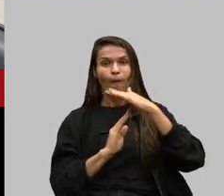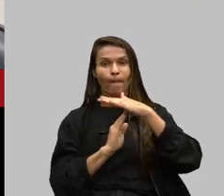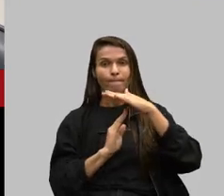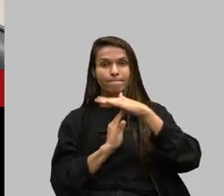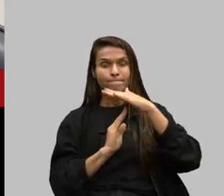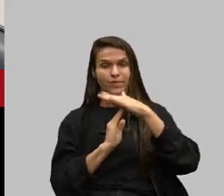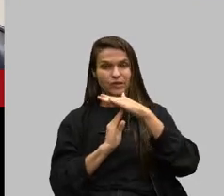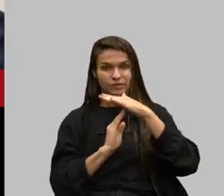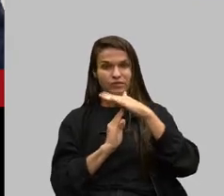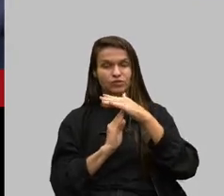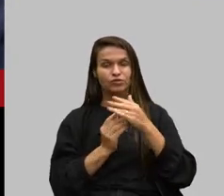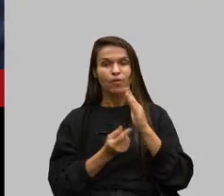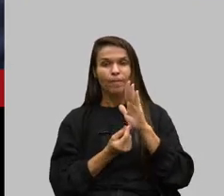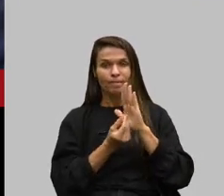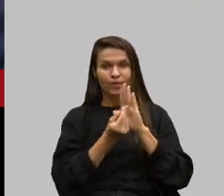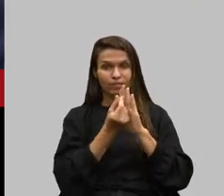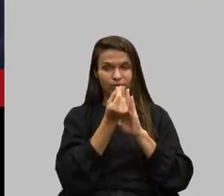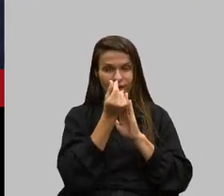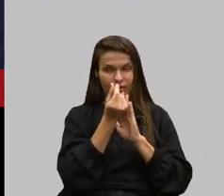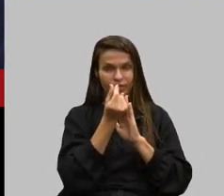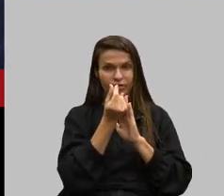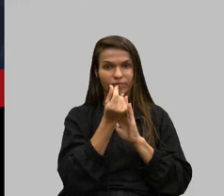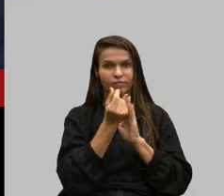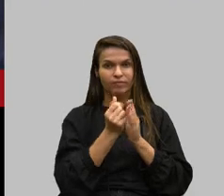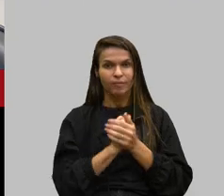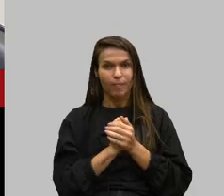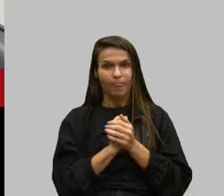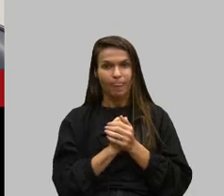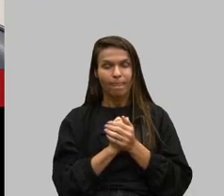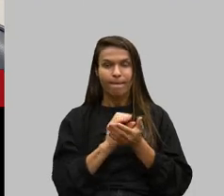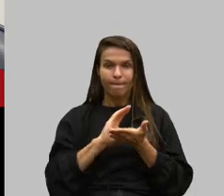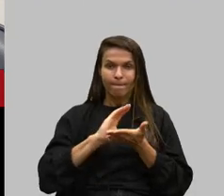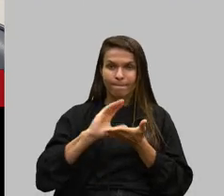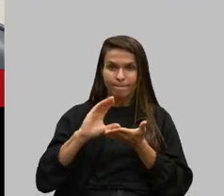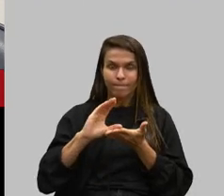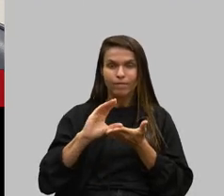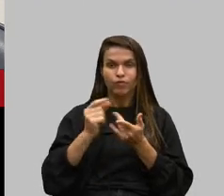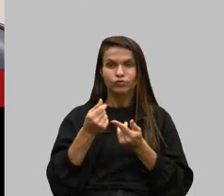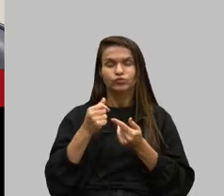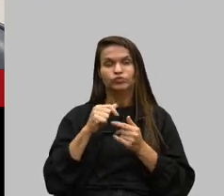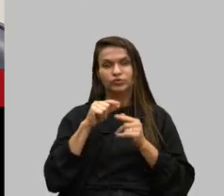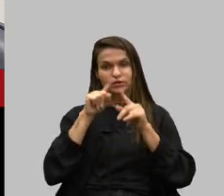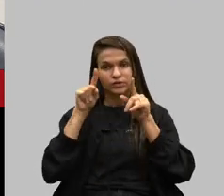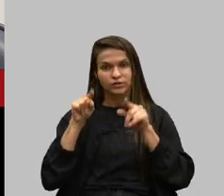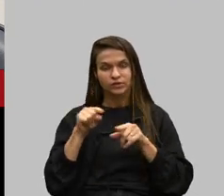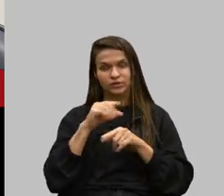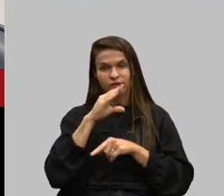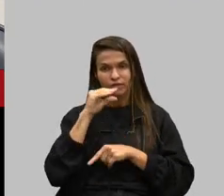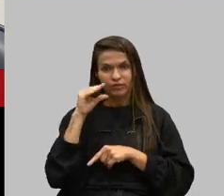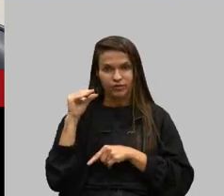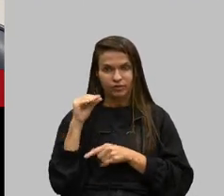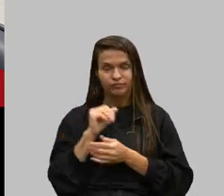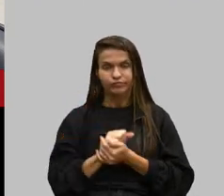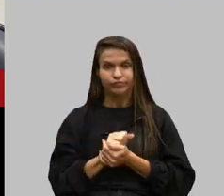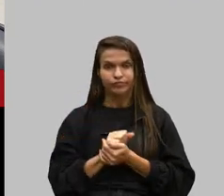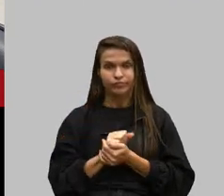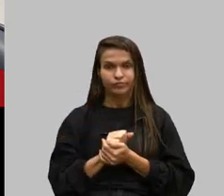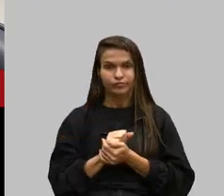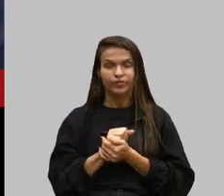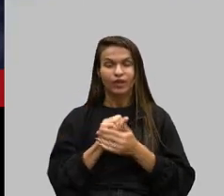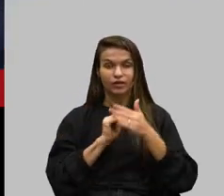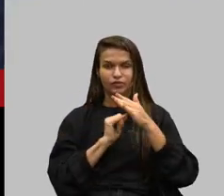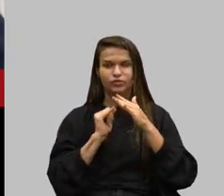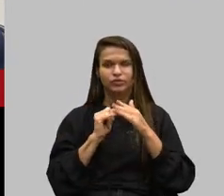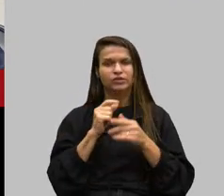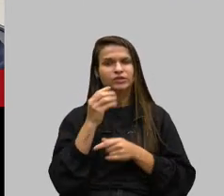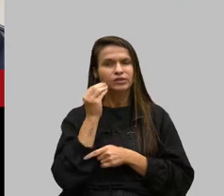máximo de eh contribuição dos Servidores o ipseng tenta e